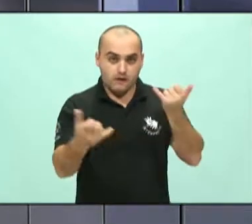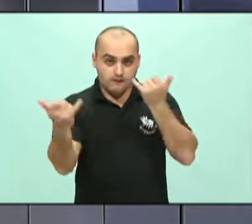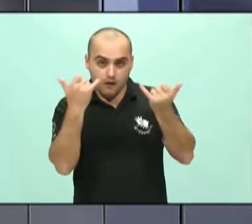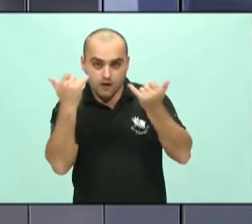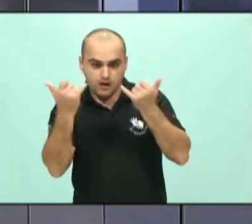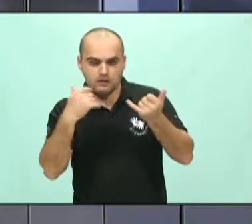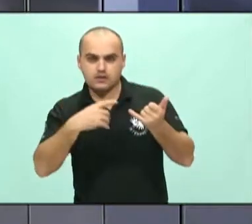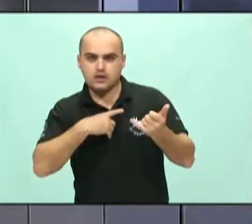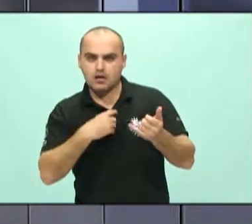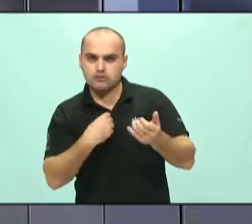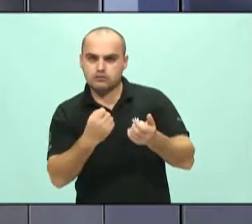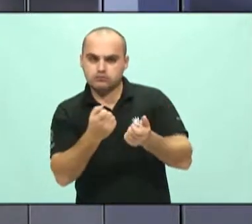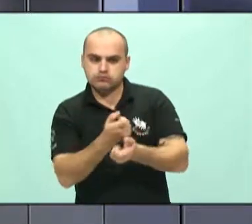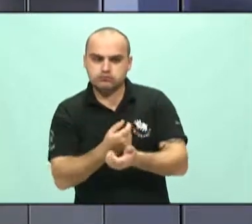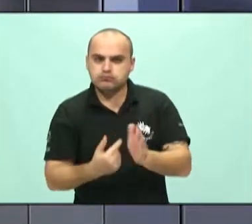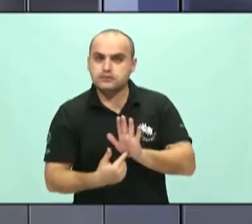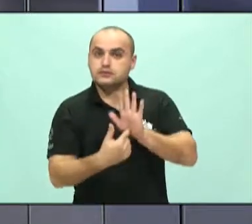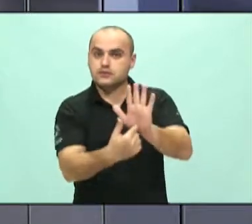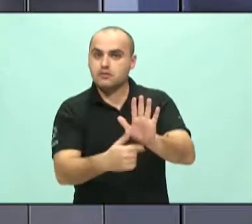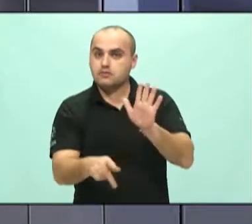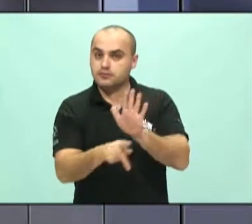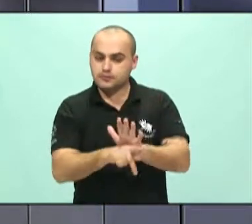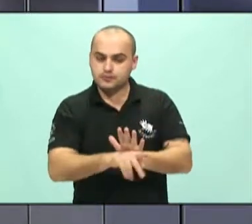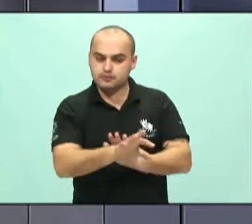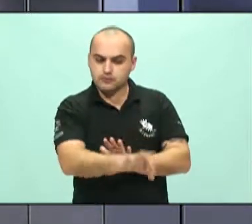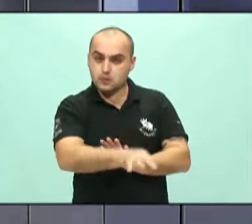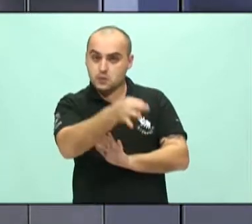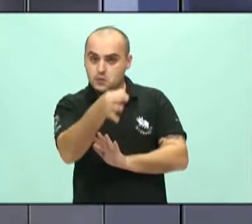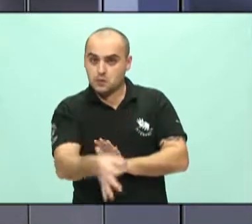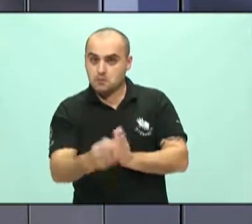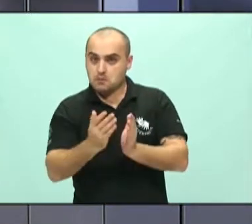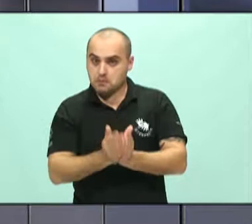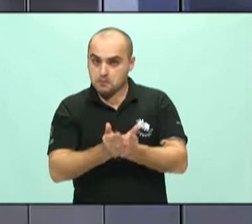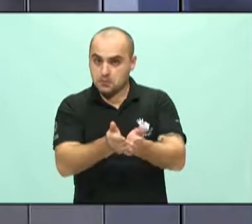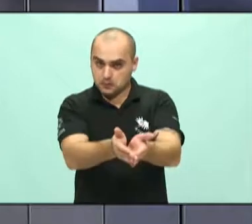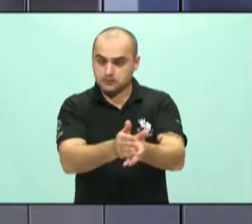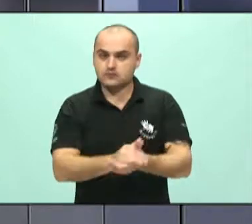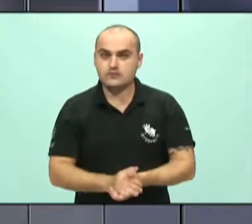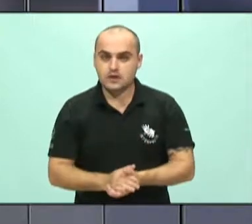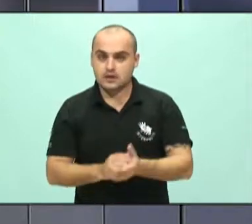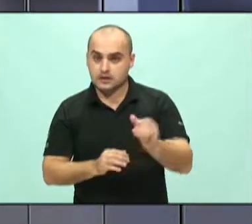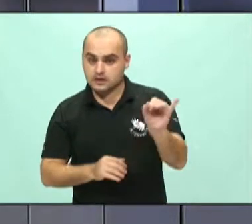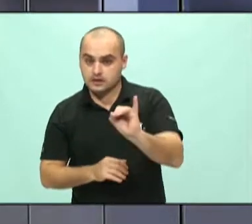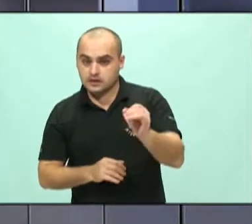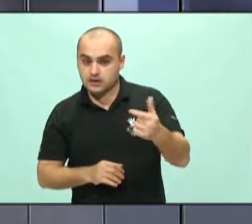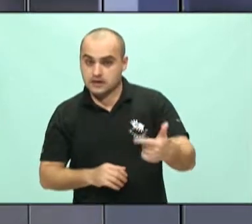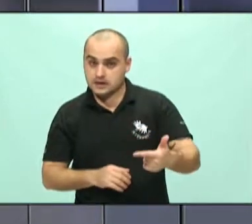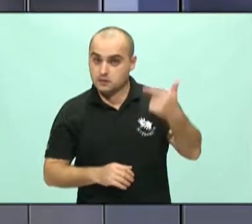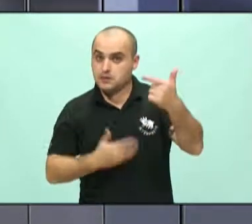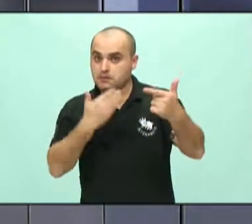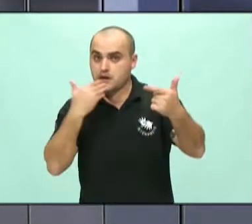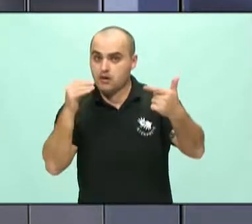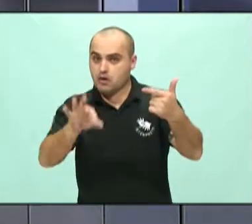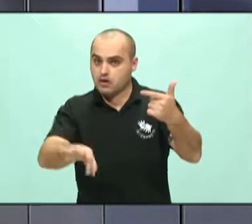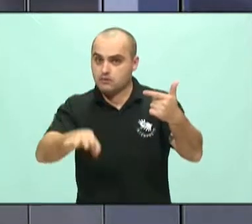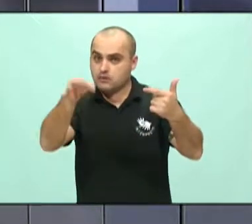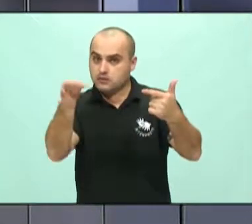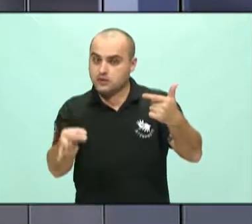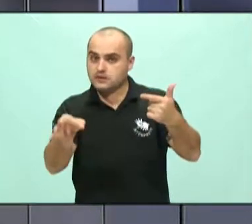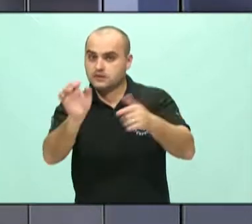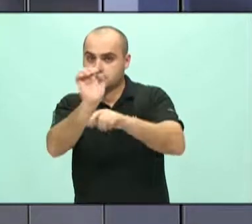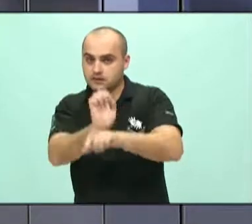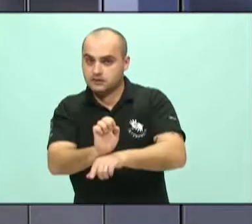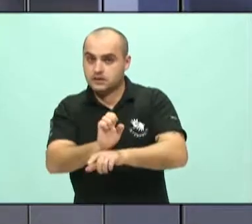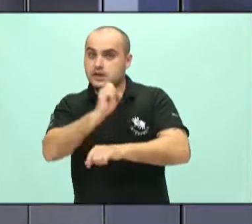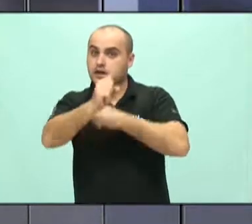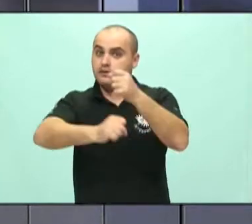de eficiência do nosso porto, que fazem com que Itajaí hoje seja a segunda maior economia do estado e a partir do ano que vem se